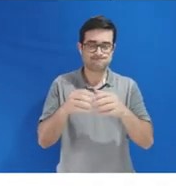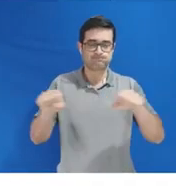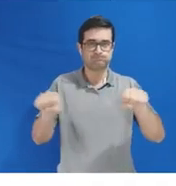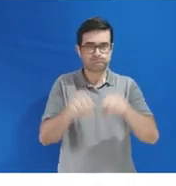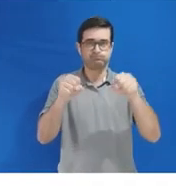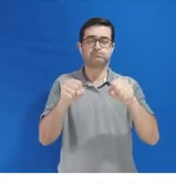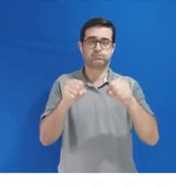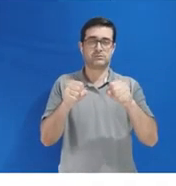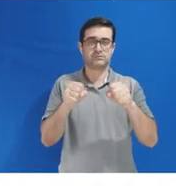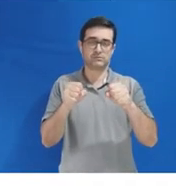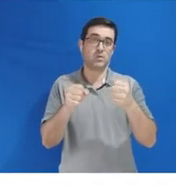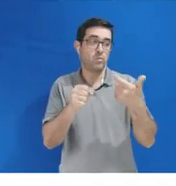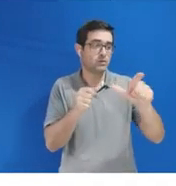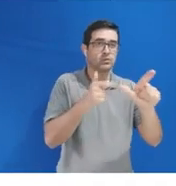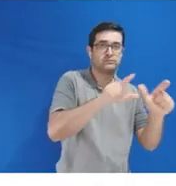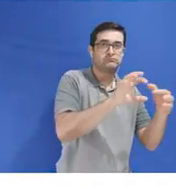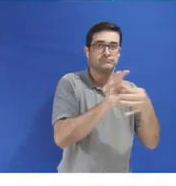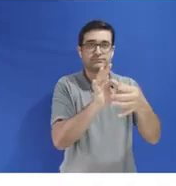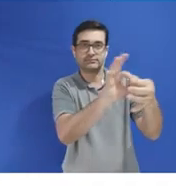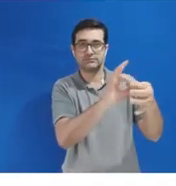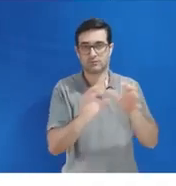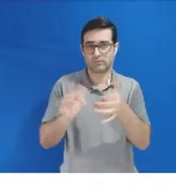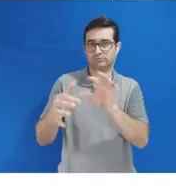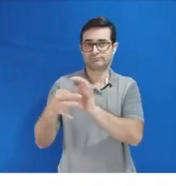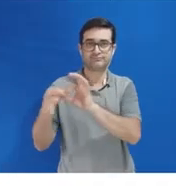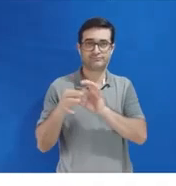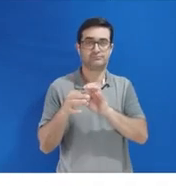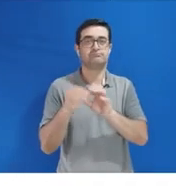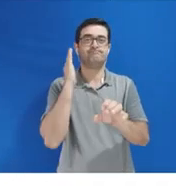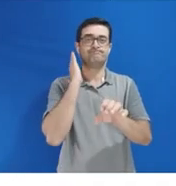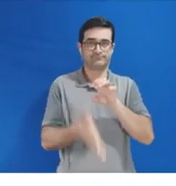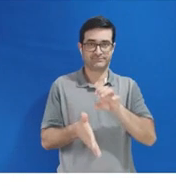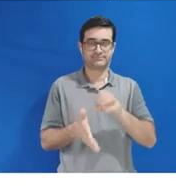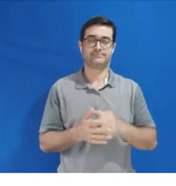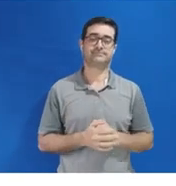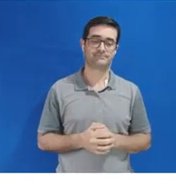cátions interajam com outros cátions e os ânions interajam com outros ânions.